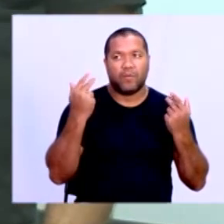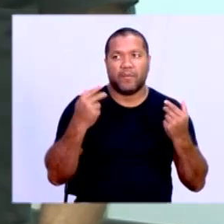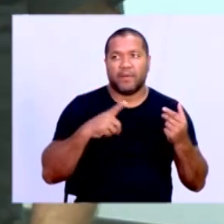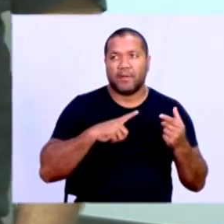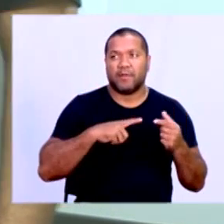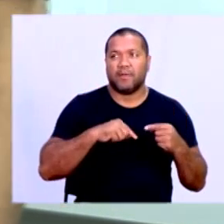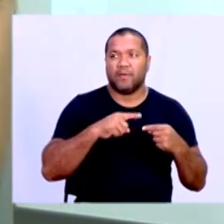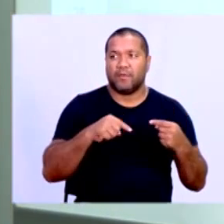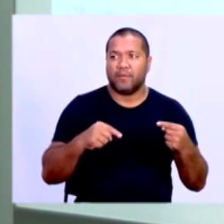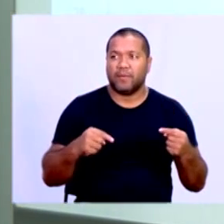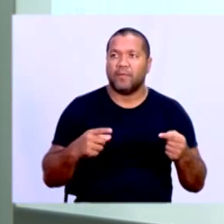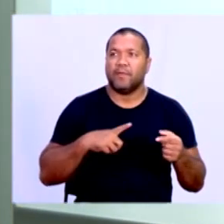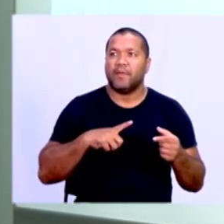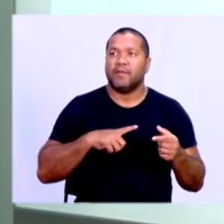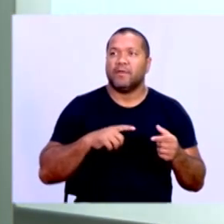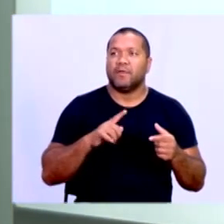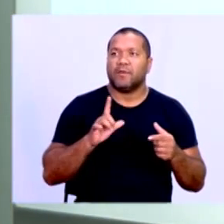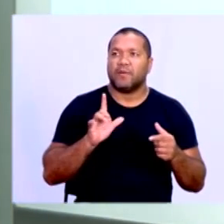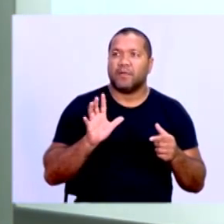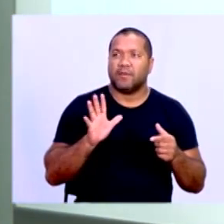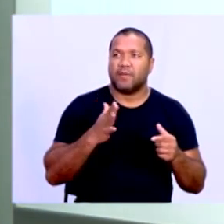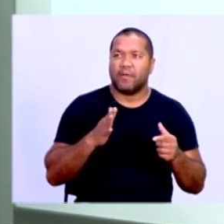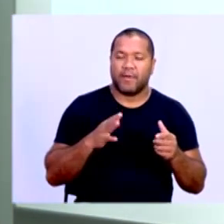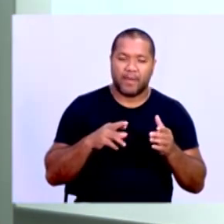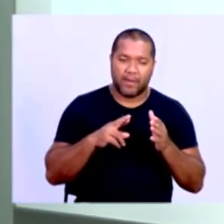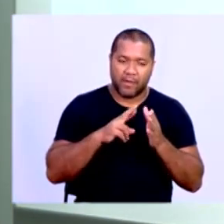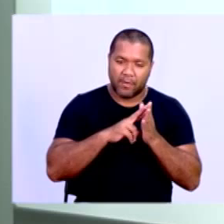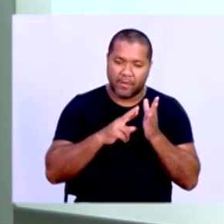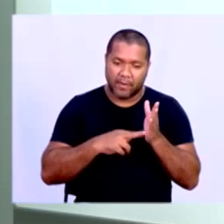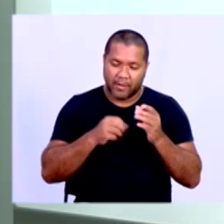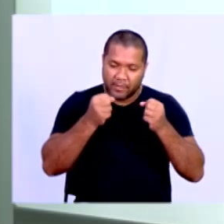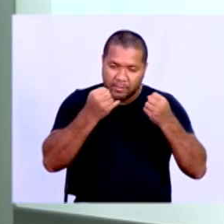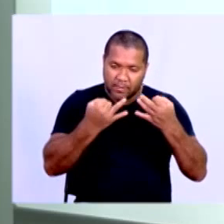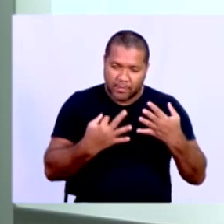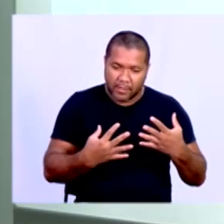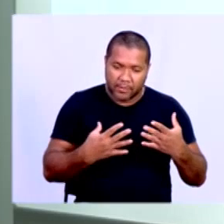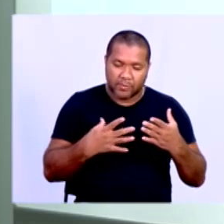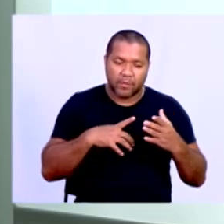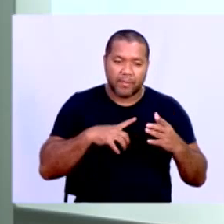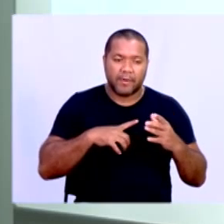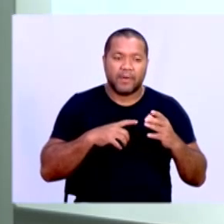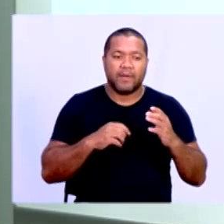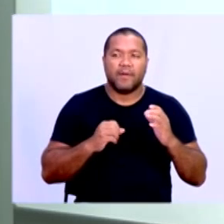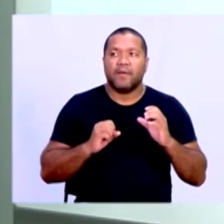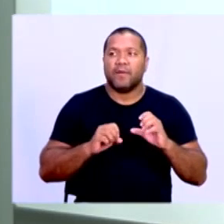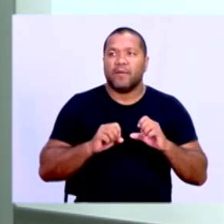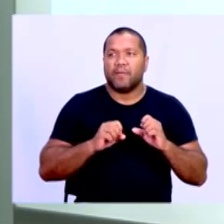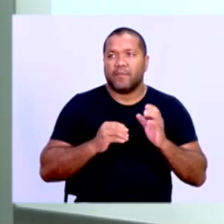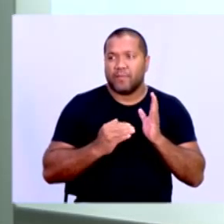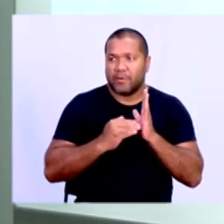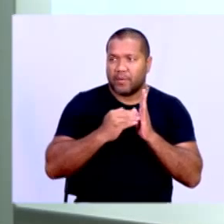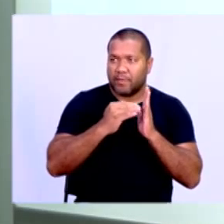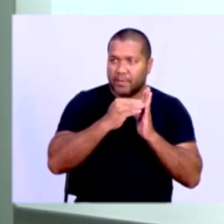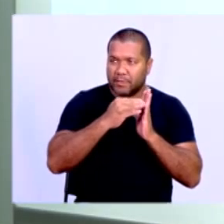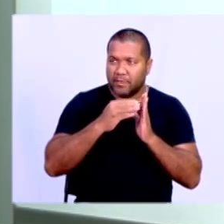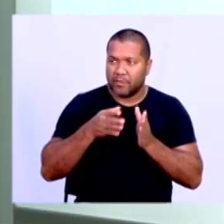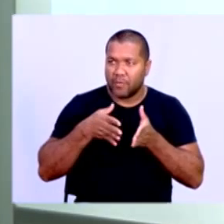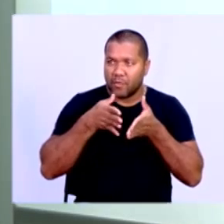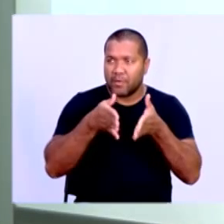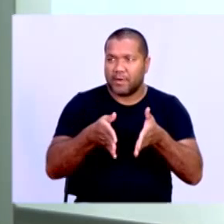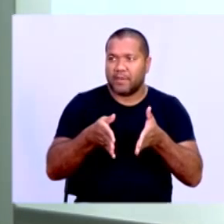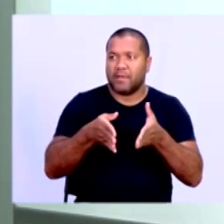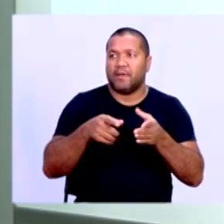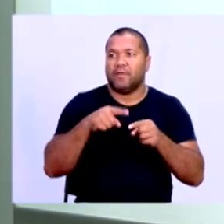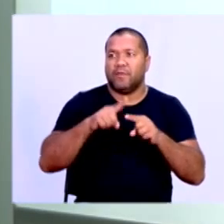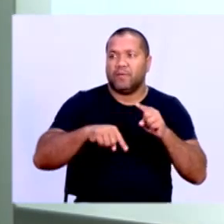material procedural, geralmente não é um material falando sobre programação orientada a objeto. E também, como a nossa